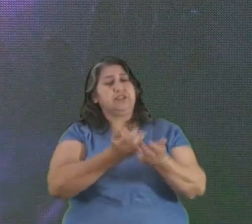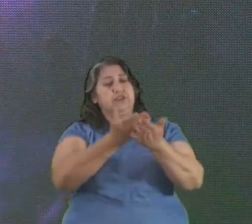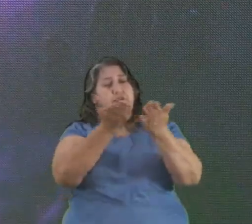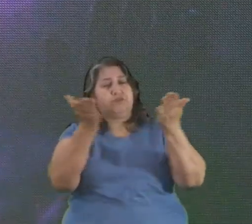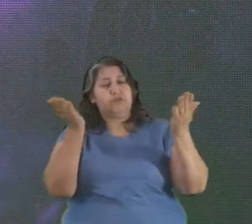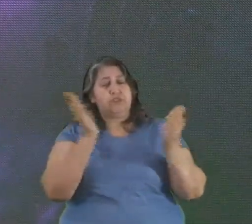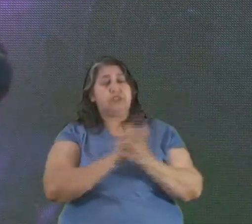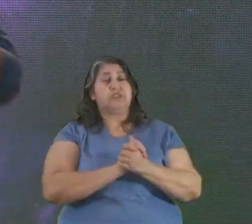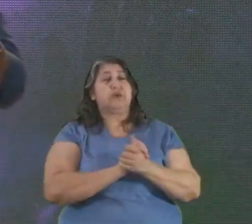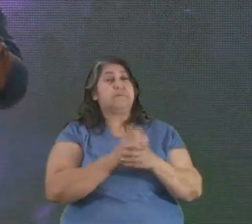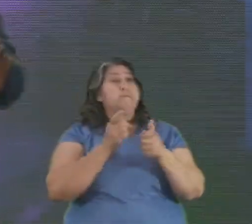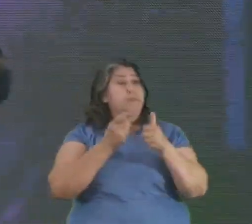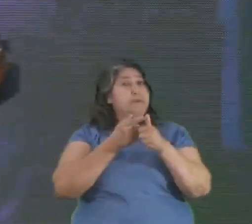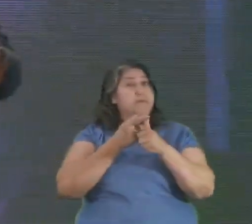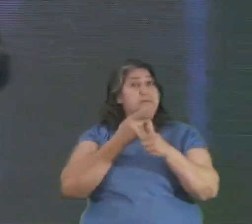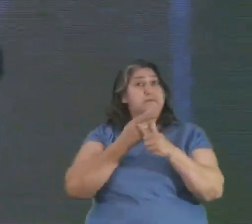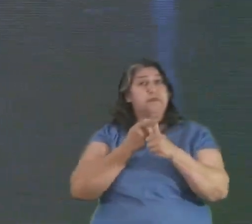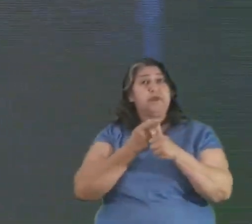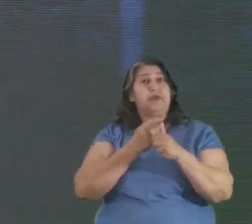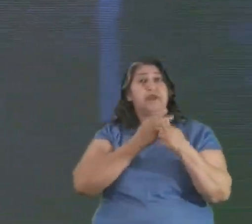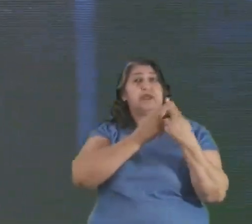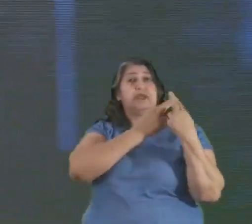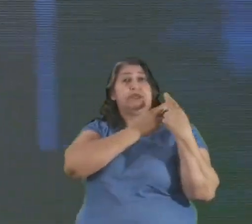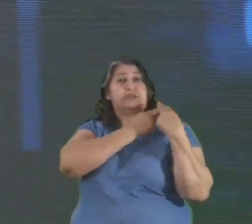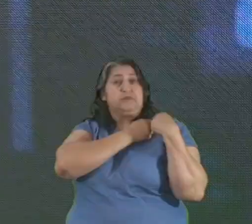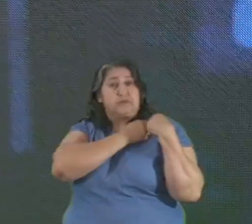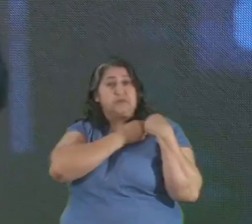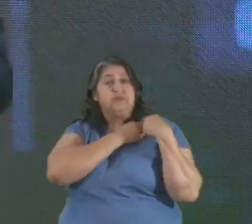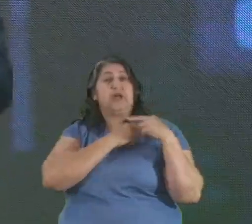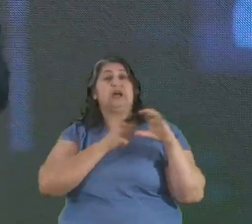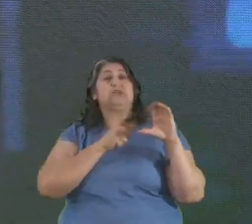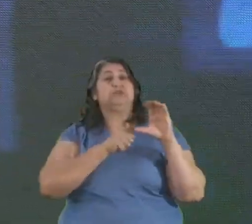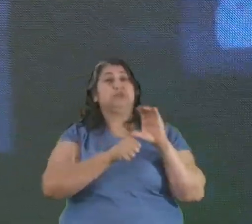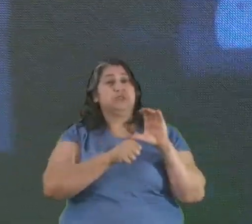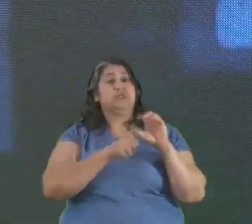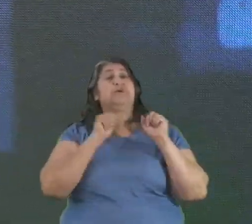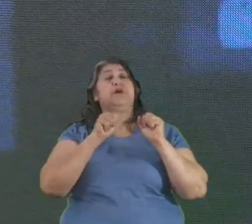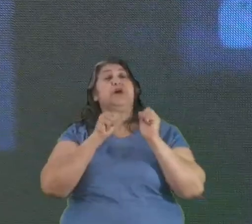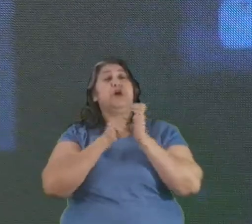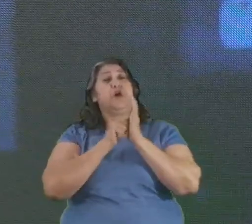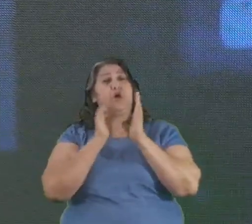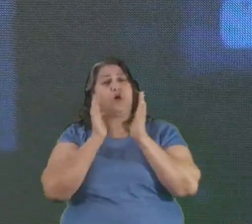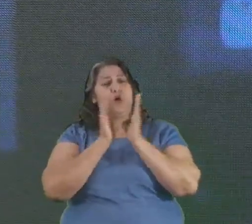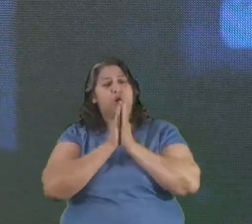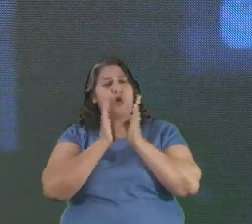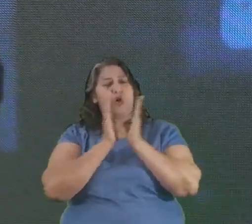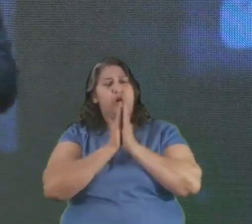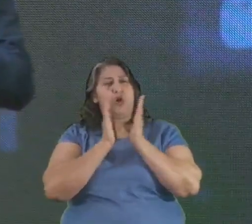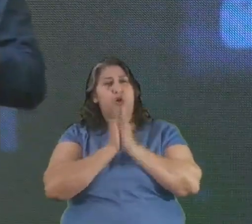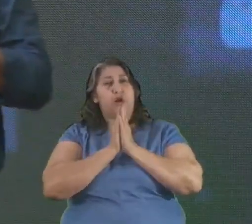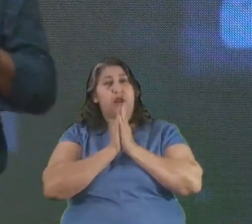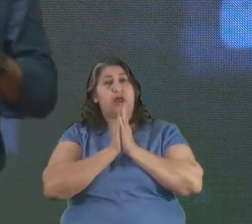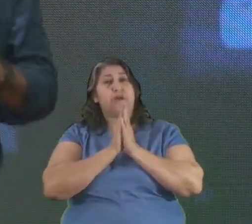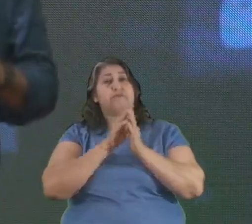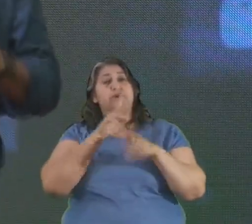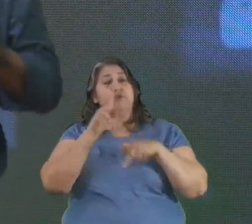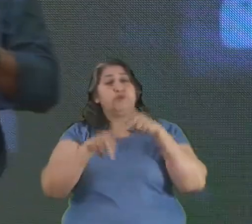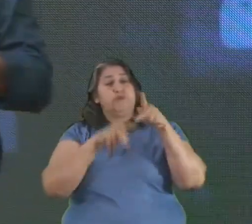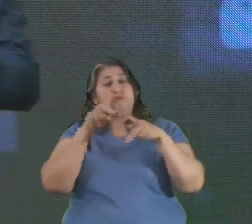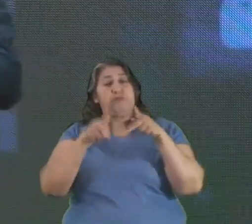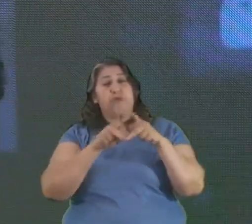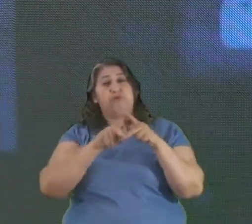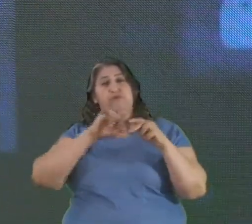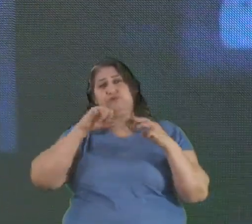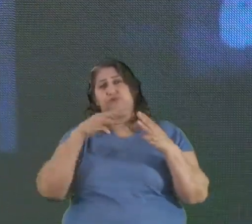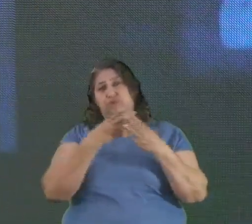você. Então a primeira missão que nós temos como cristãos é orar pelo povo judeu, orar